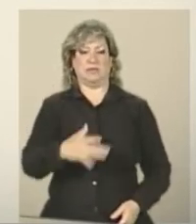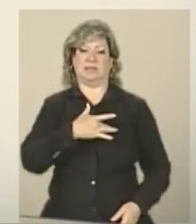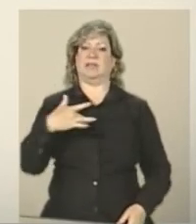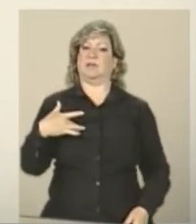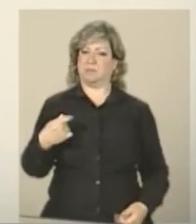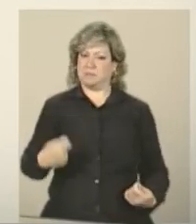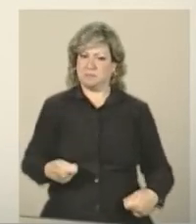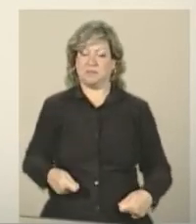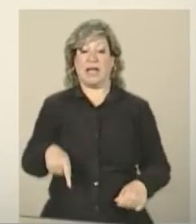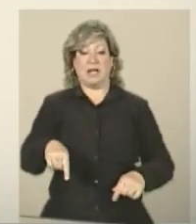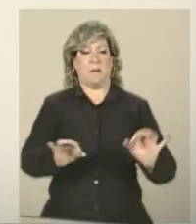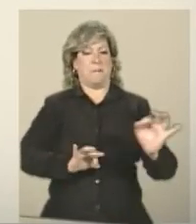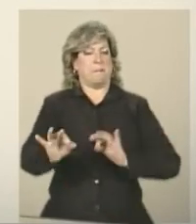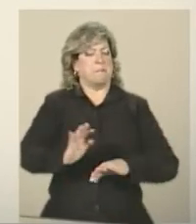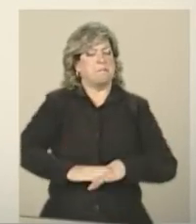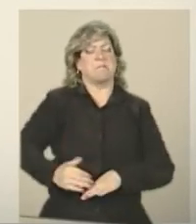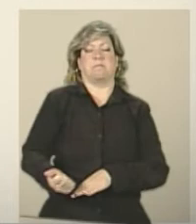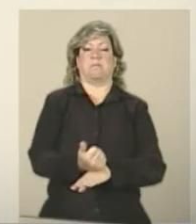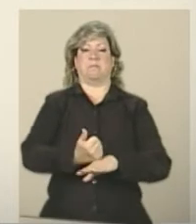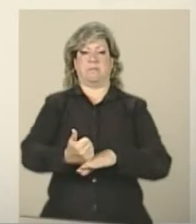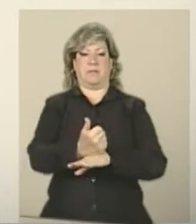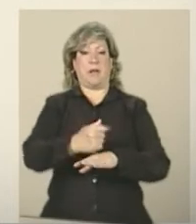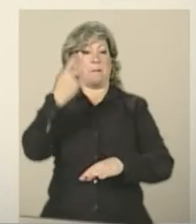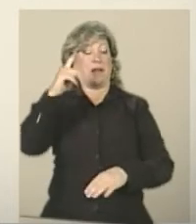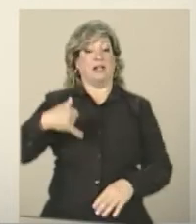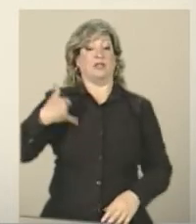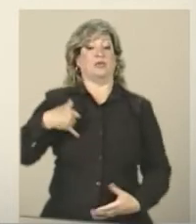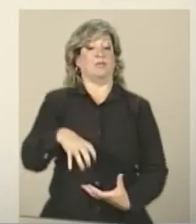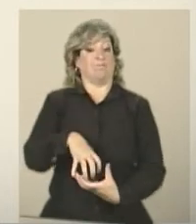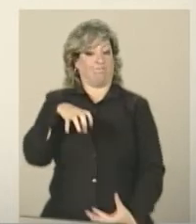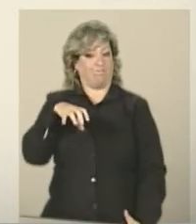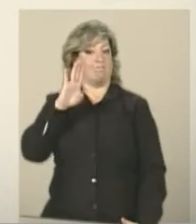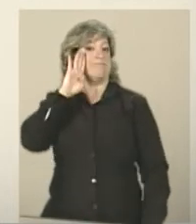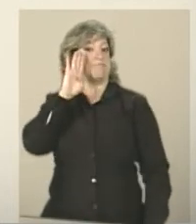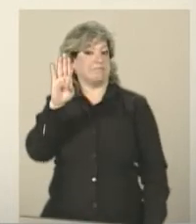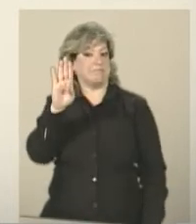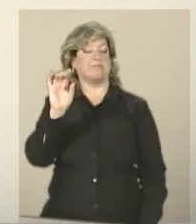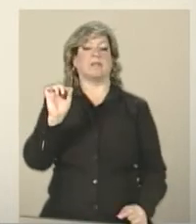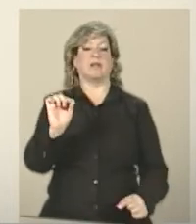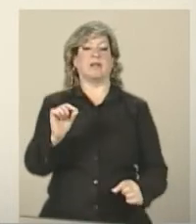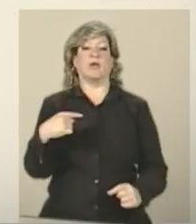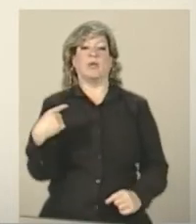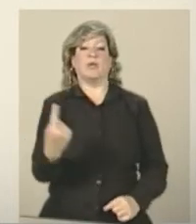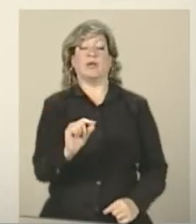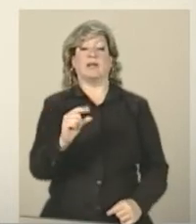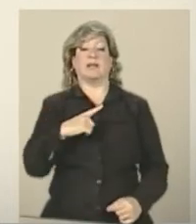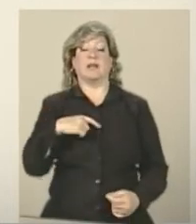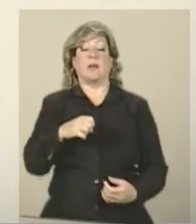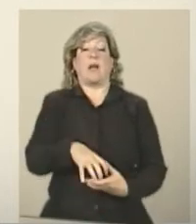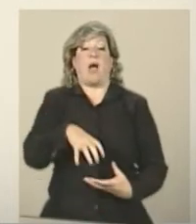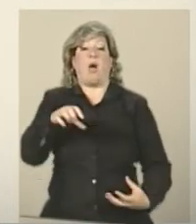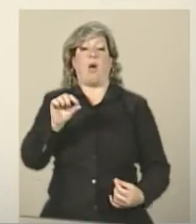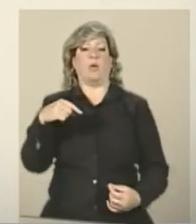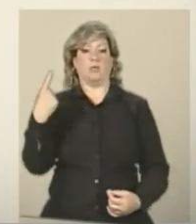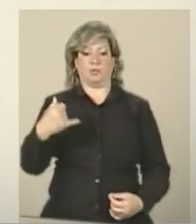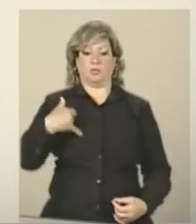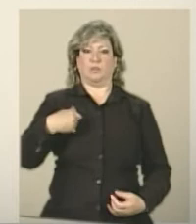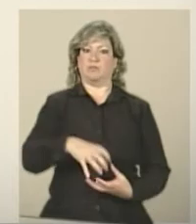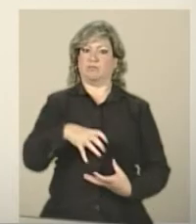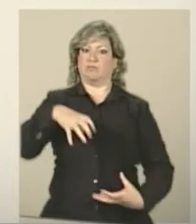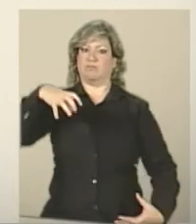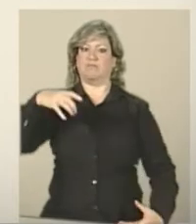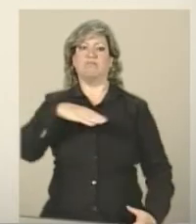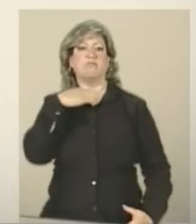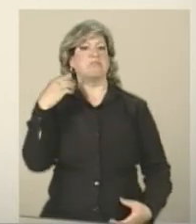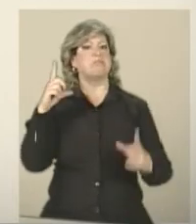projeto é ainda mais positivo para os idosos principalmente com o aumento da expectativa de vida no país